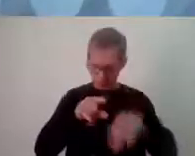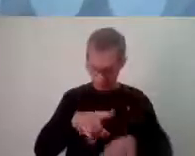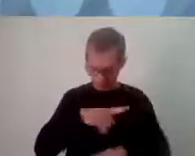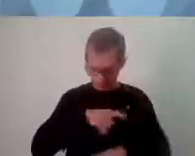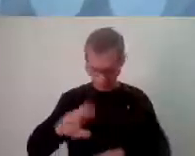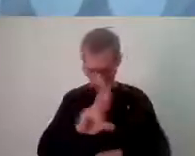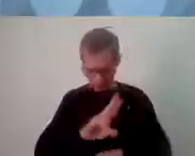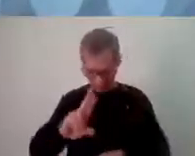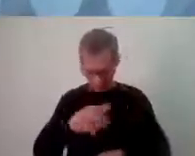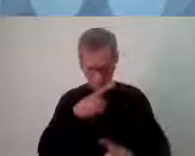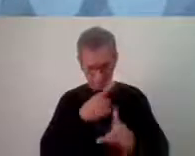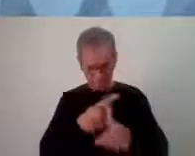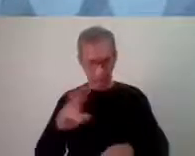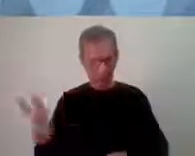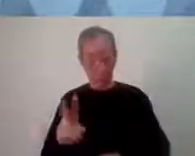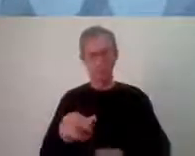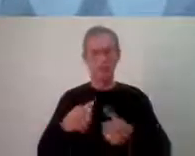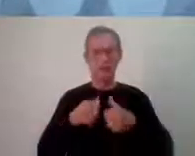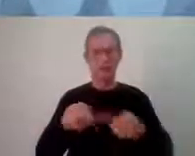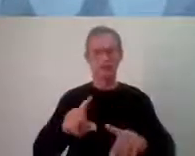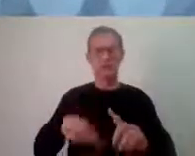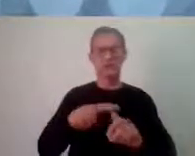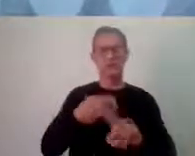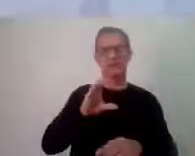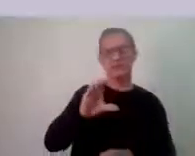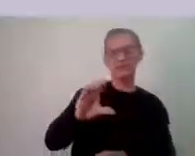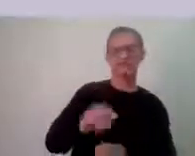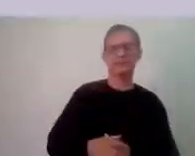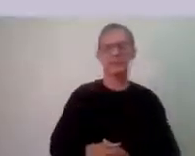vai usar para encontrar o valor desse mais C.